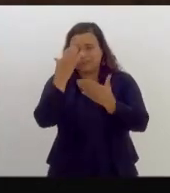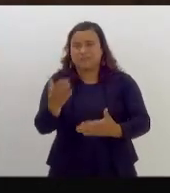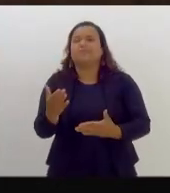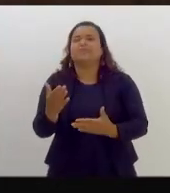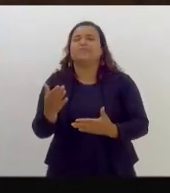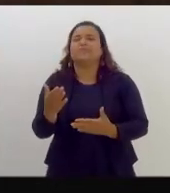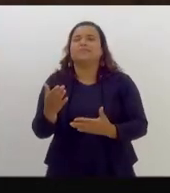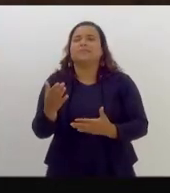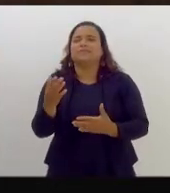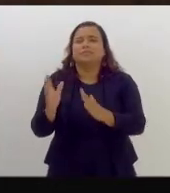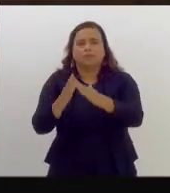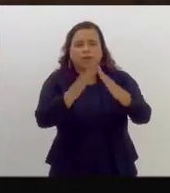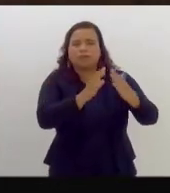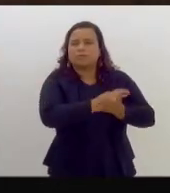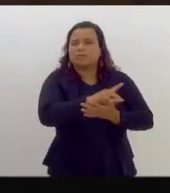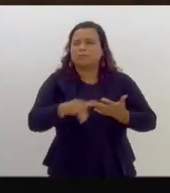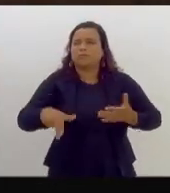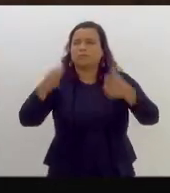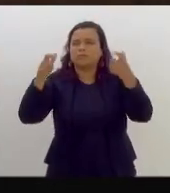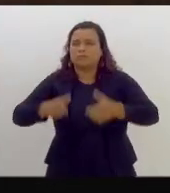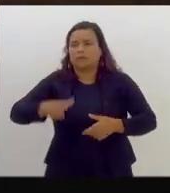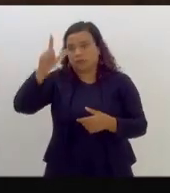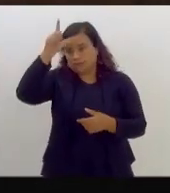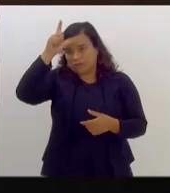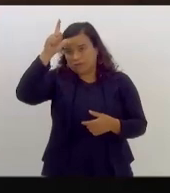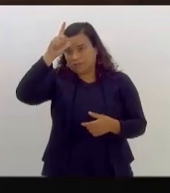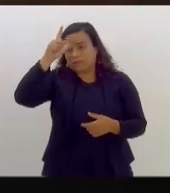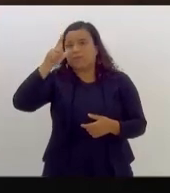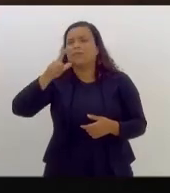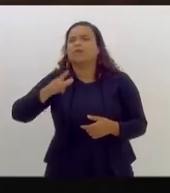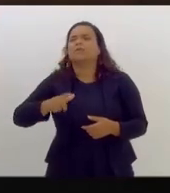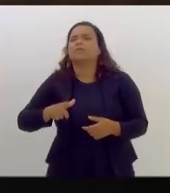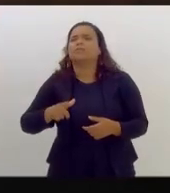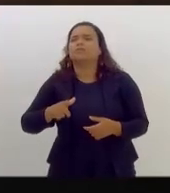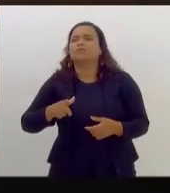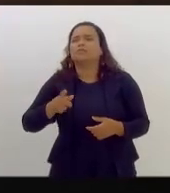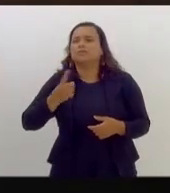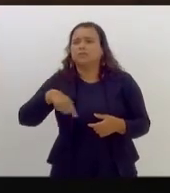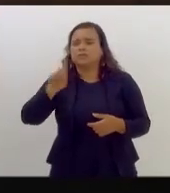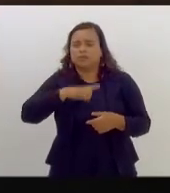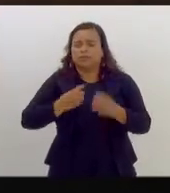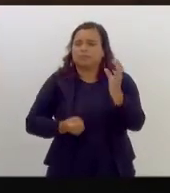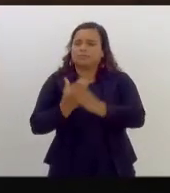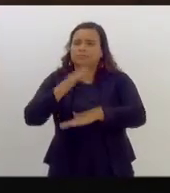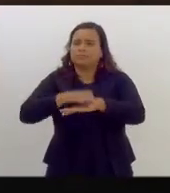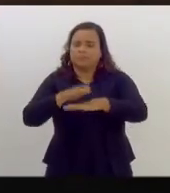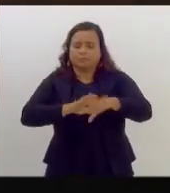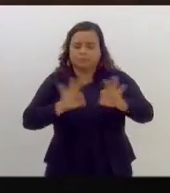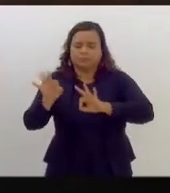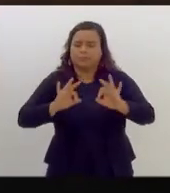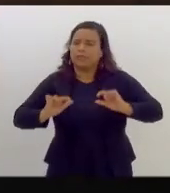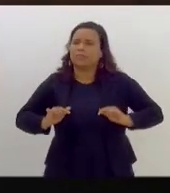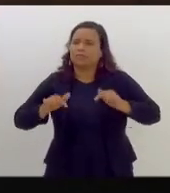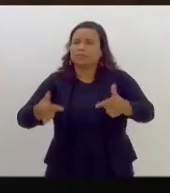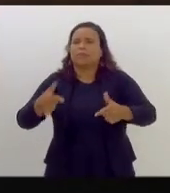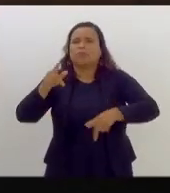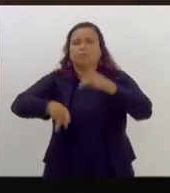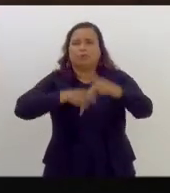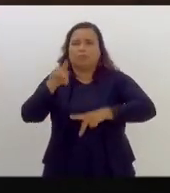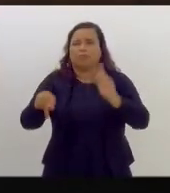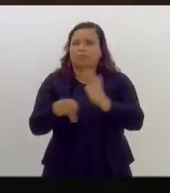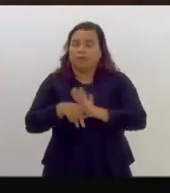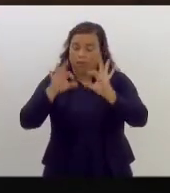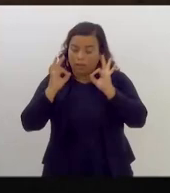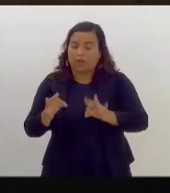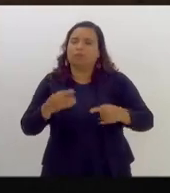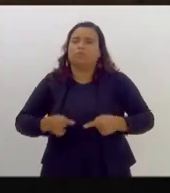e às moradoras do Complexo do Alemão que apresentaram um plano de ação popular que garanta políticas